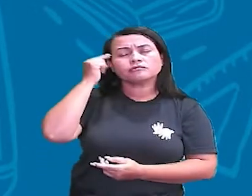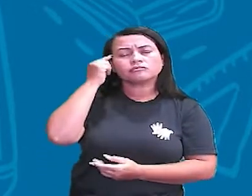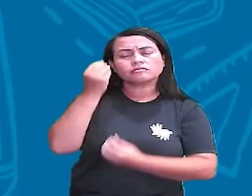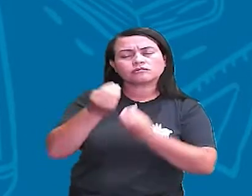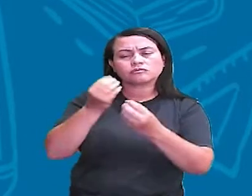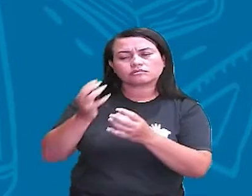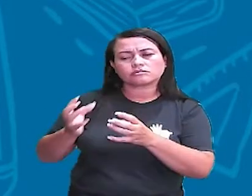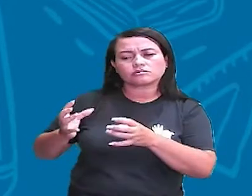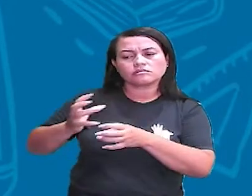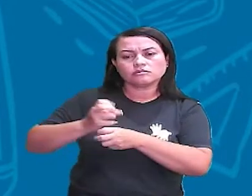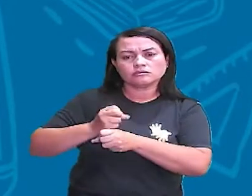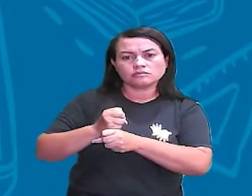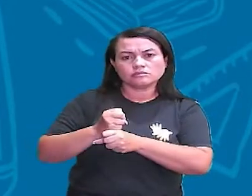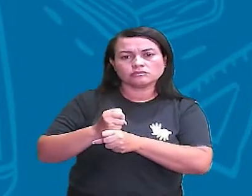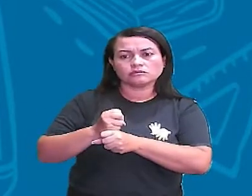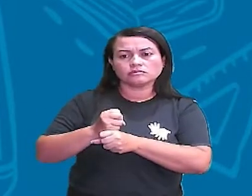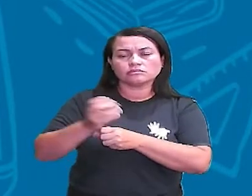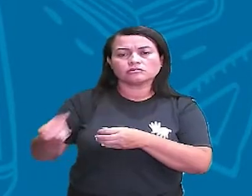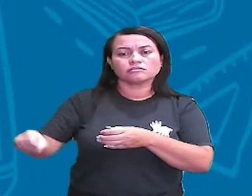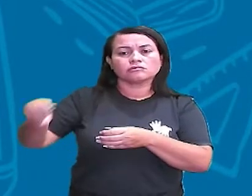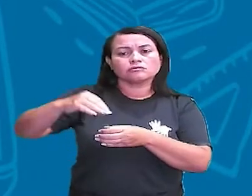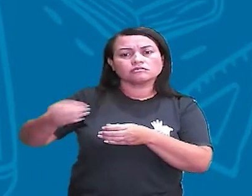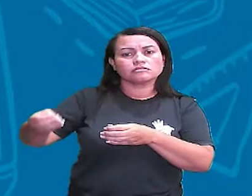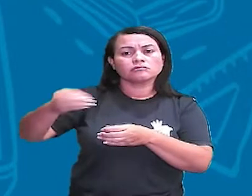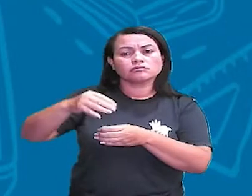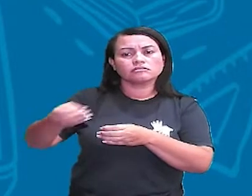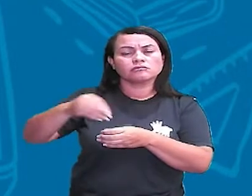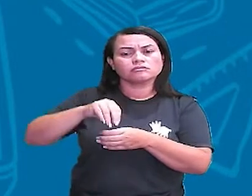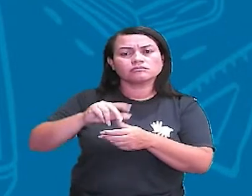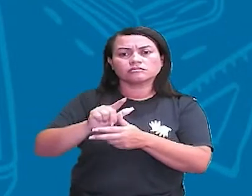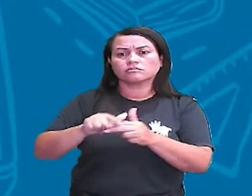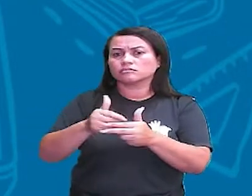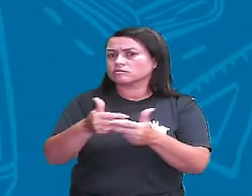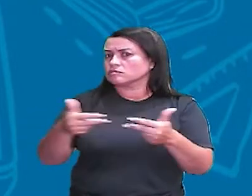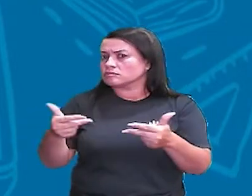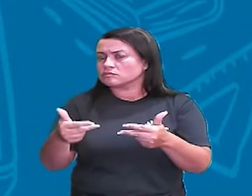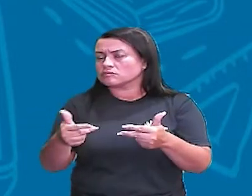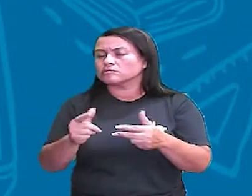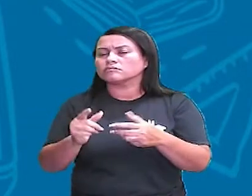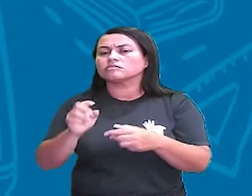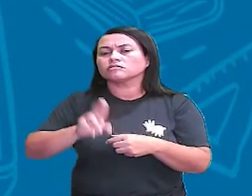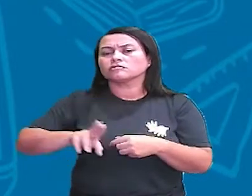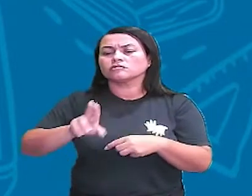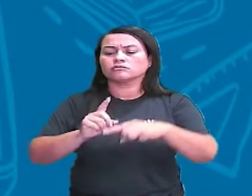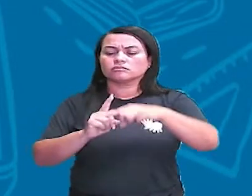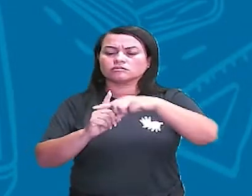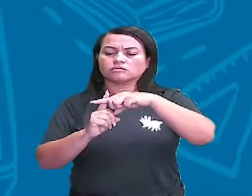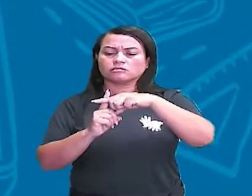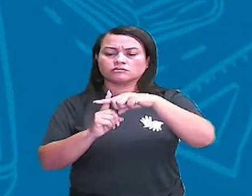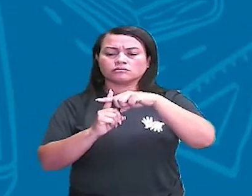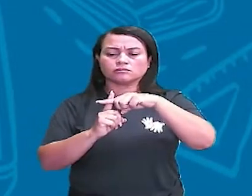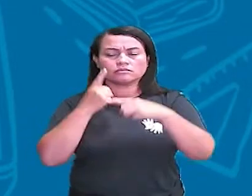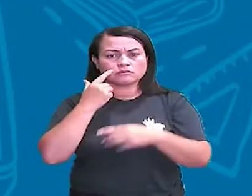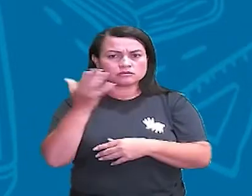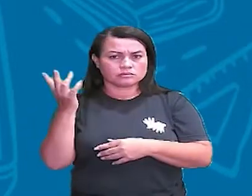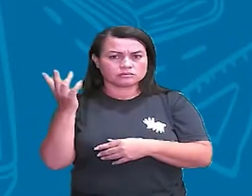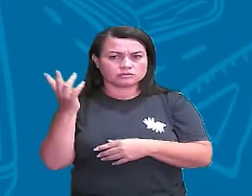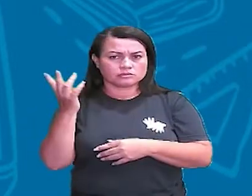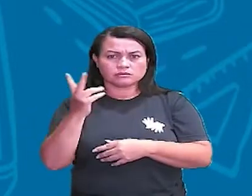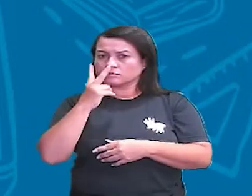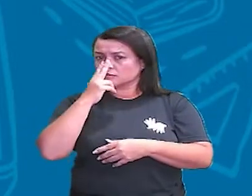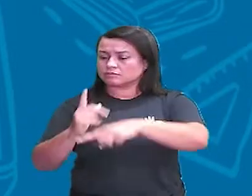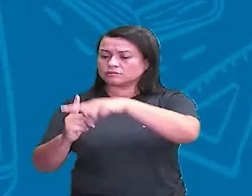juntar e acrescentar quantidades. E para isso eu uso o sinal de mais, que é essa cruzinha que você está vendo